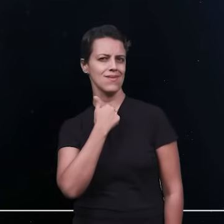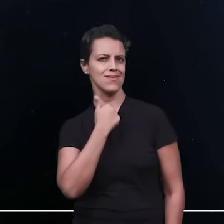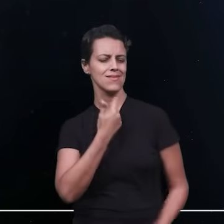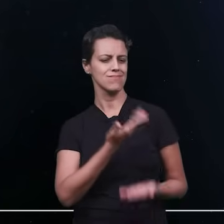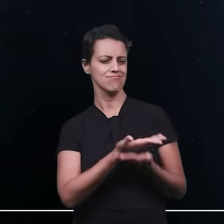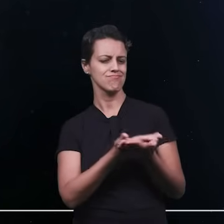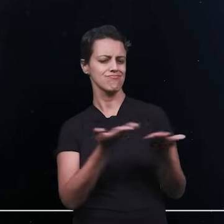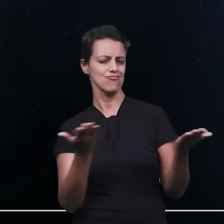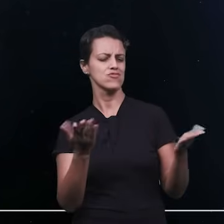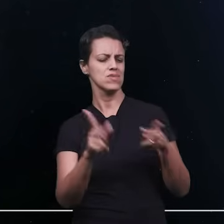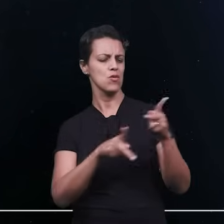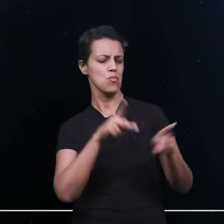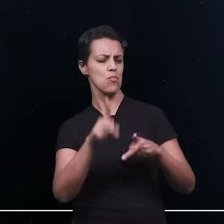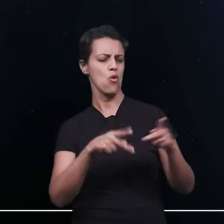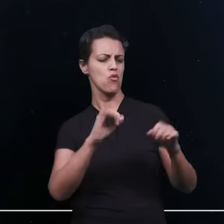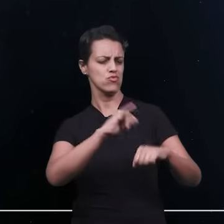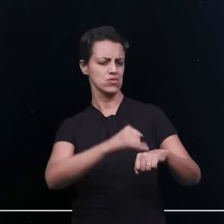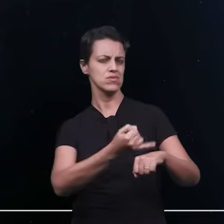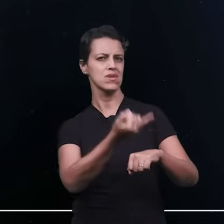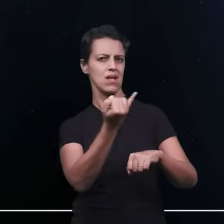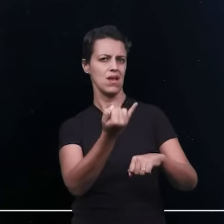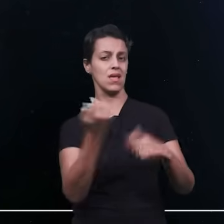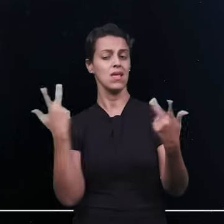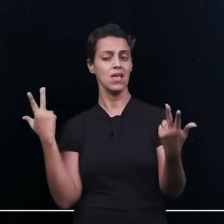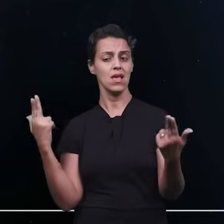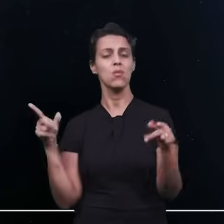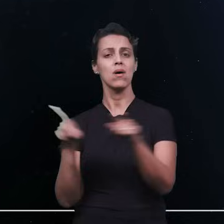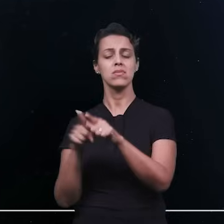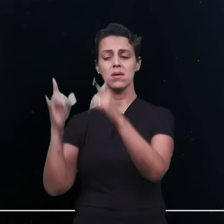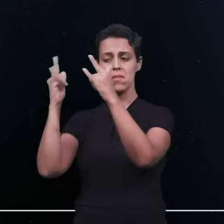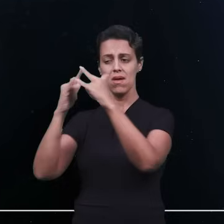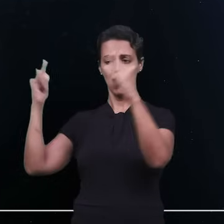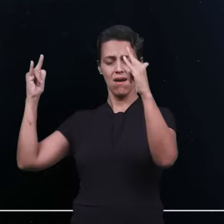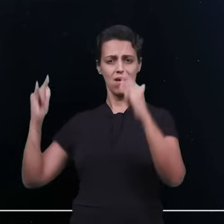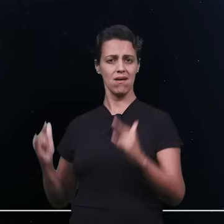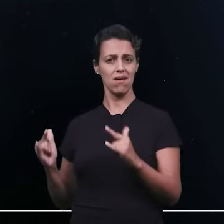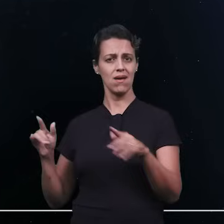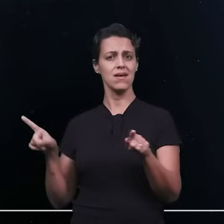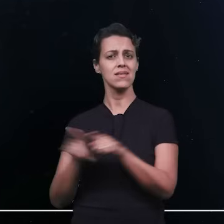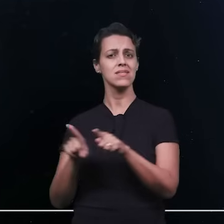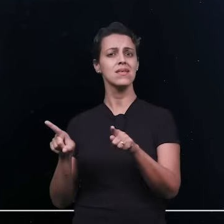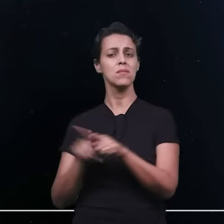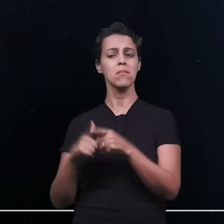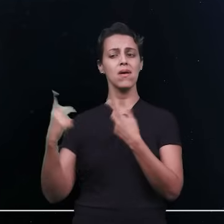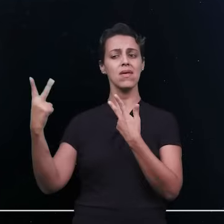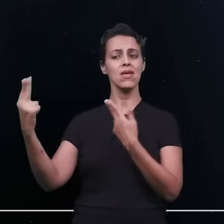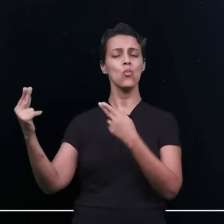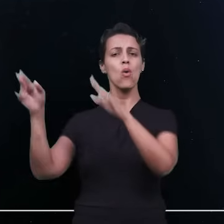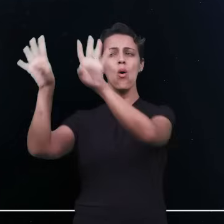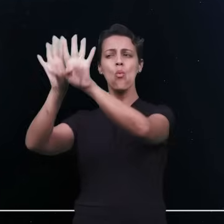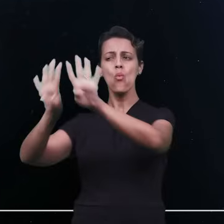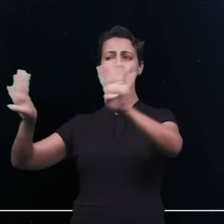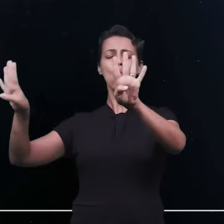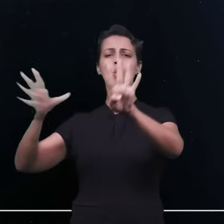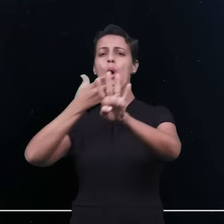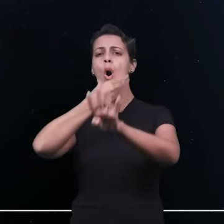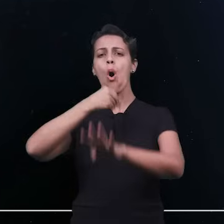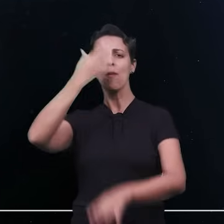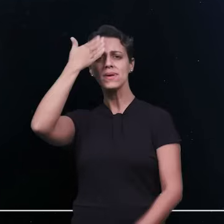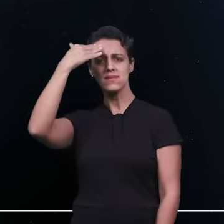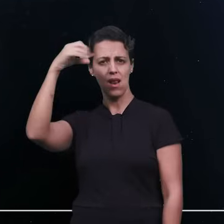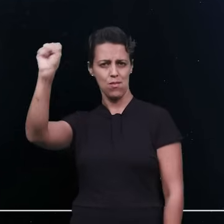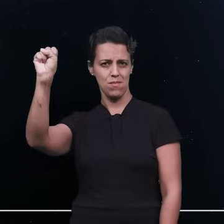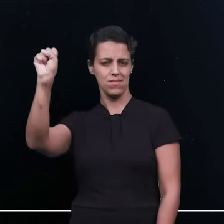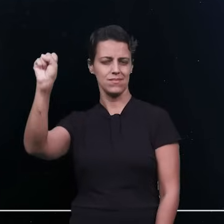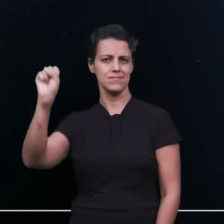ó filhas de Jerusalém, como as tendas de Quedar, como as cortinas de Salomão. Qual